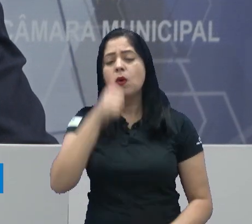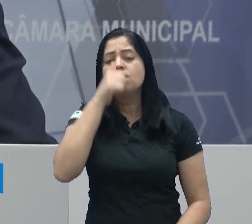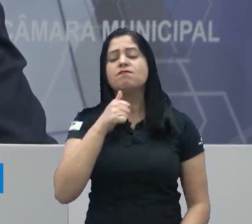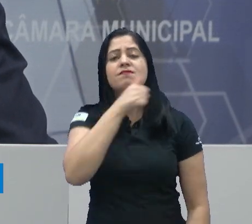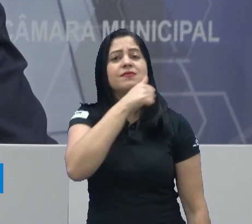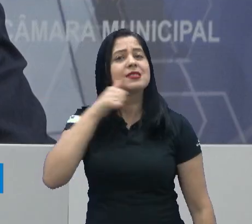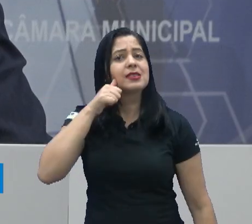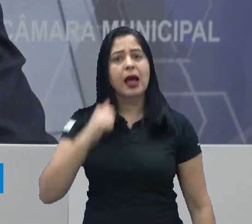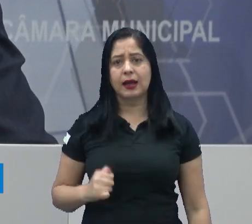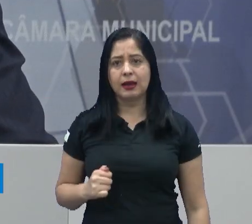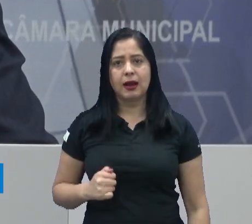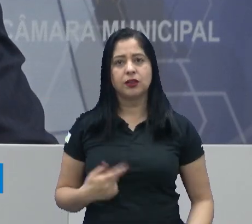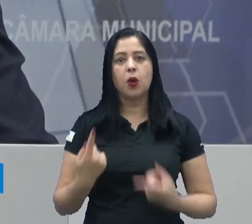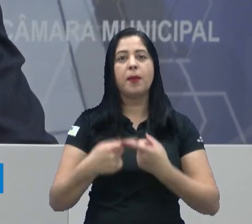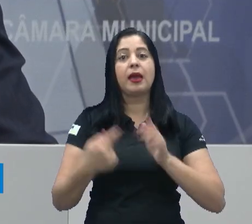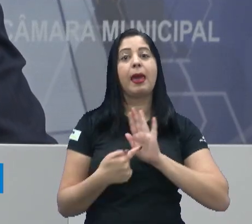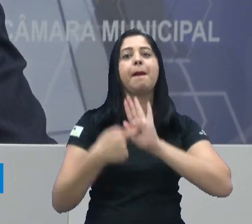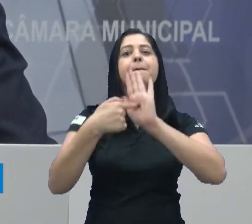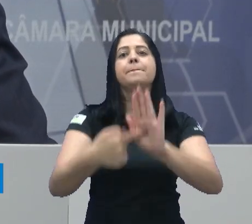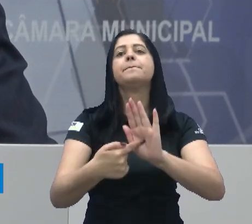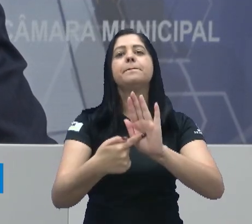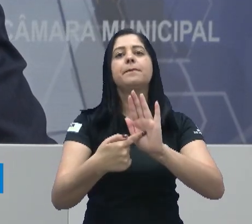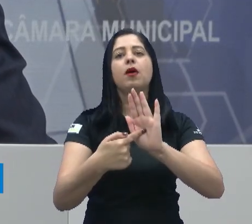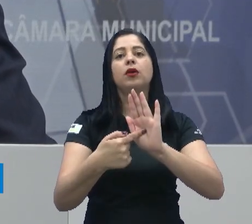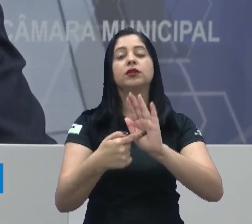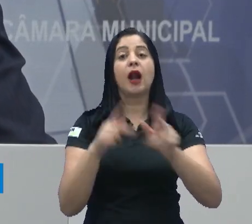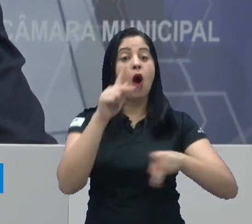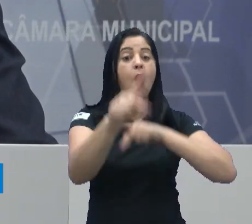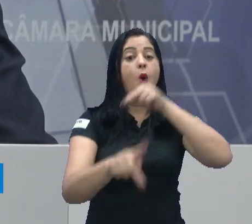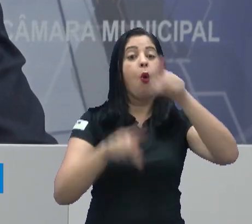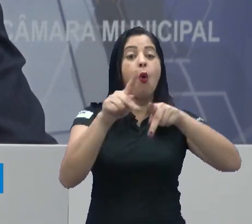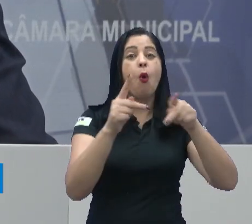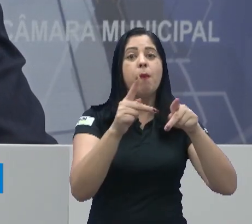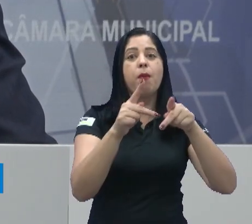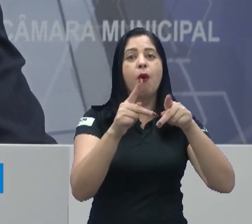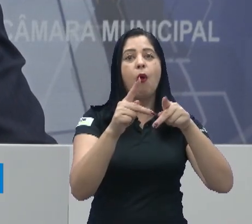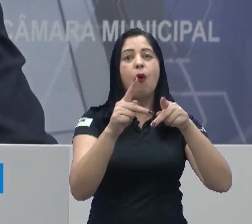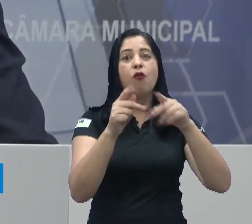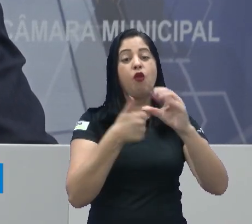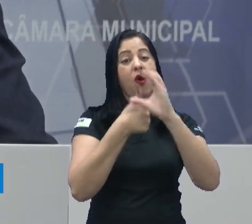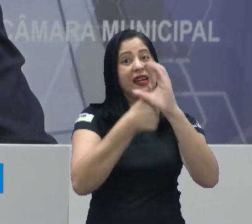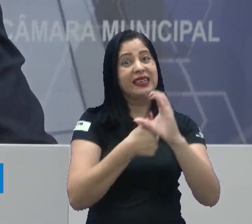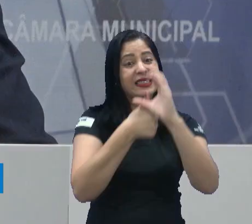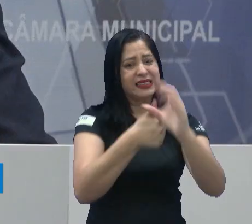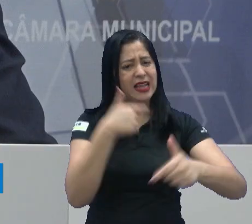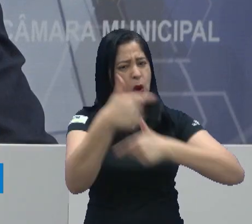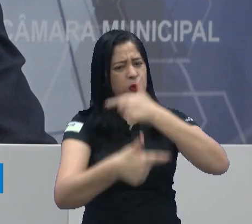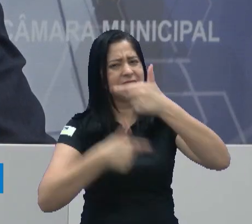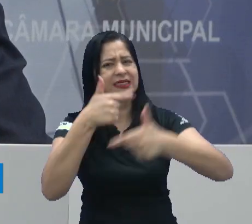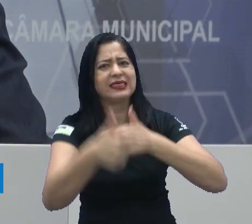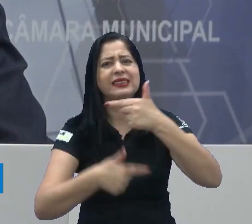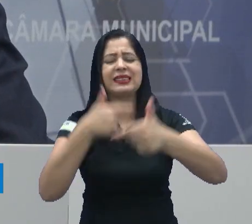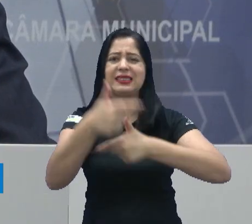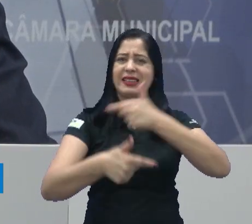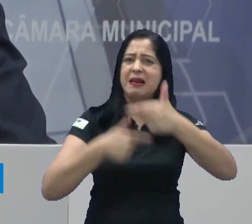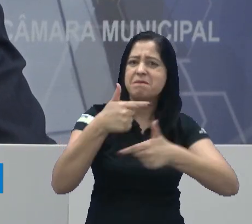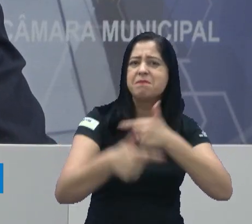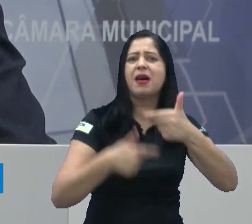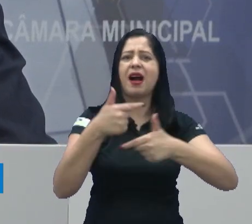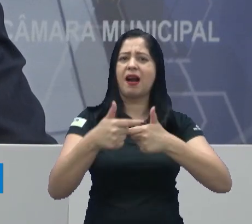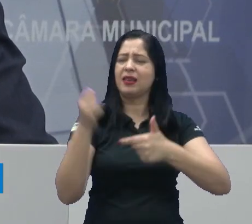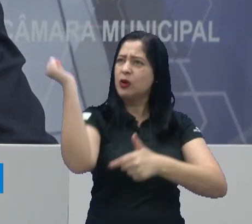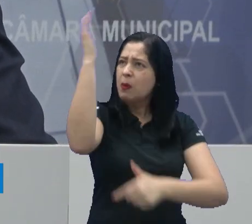civismo, patriotismo. O povo cristão que trabalha, que gera emprego e renda, que sustenta essa máquina pública de